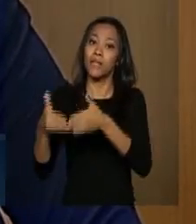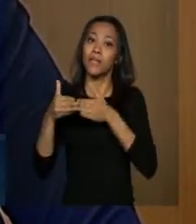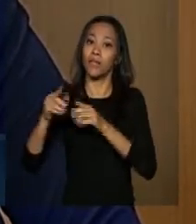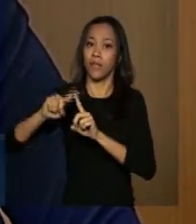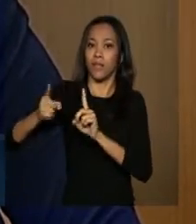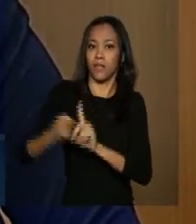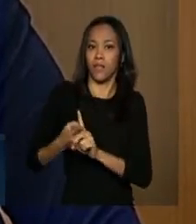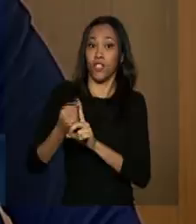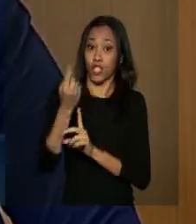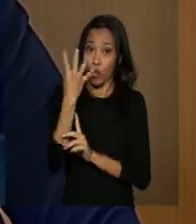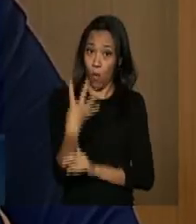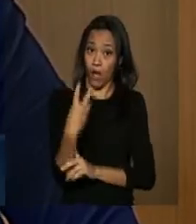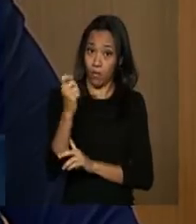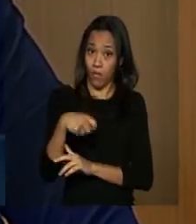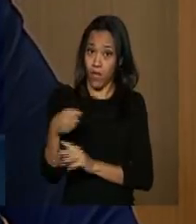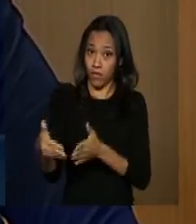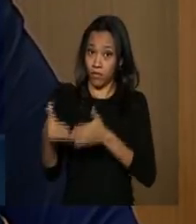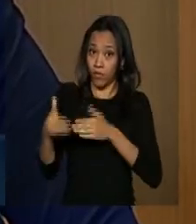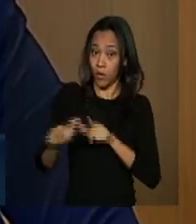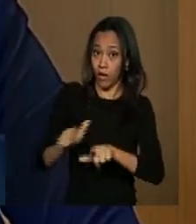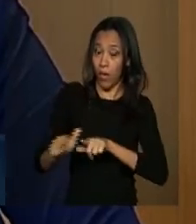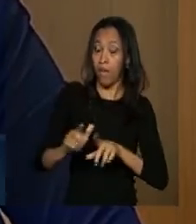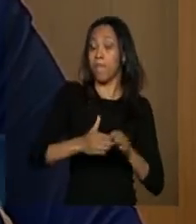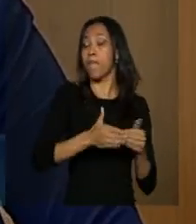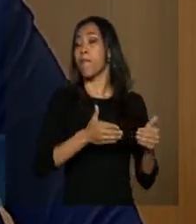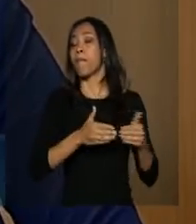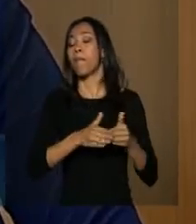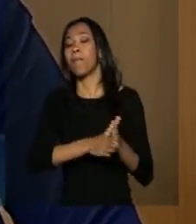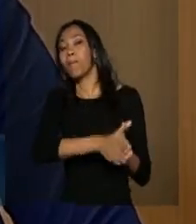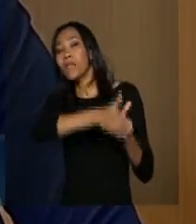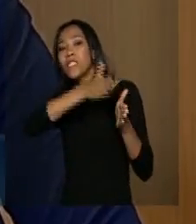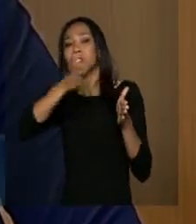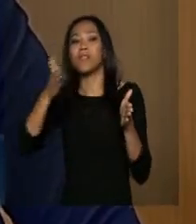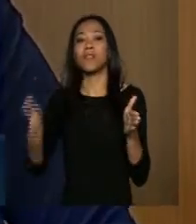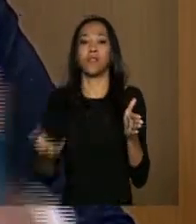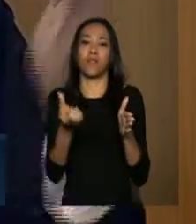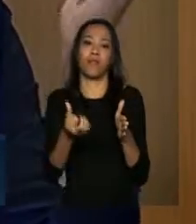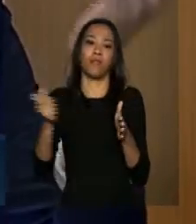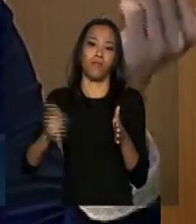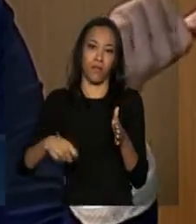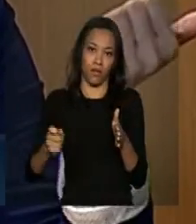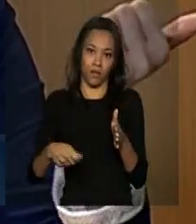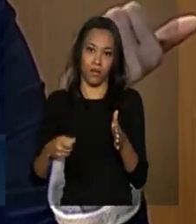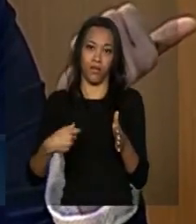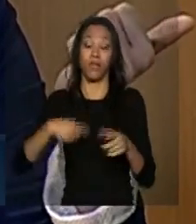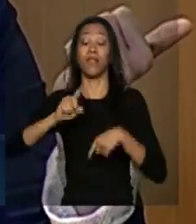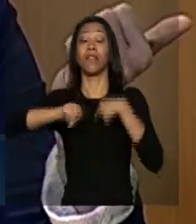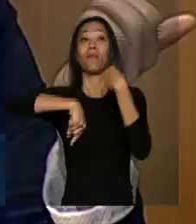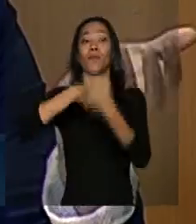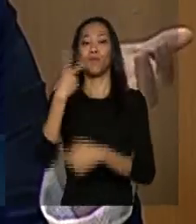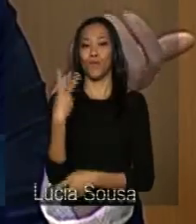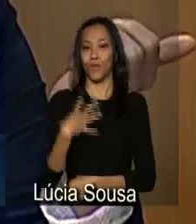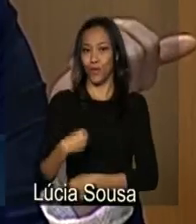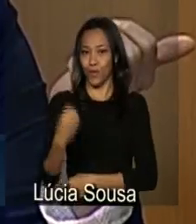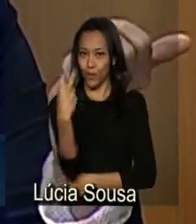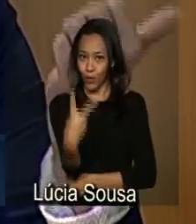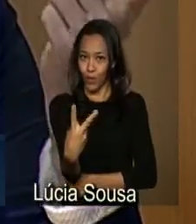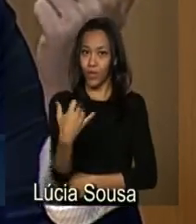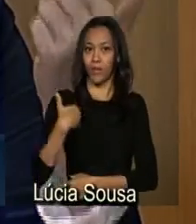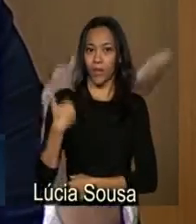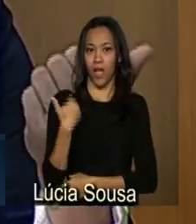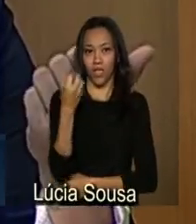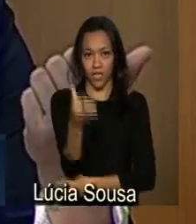de 4 para 6 meses, foi uma campanha vitoriosa. E aí, mais tarde, meu segundo filho, Felipe, que agora está com